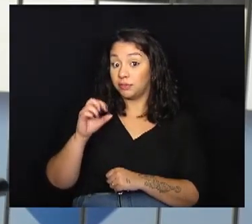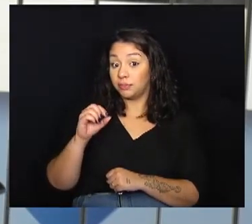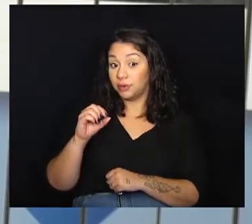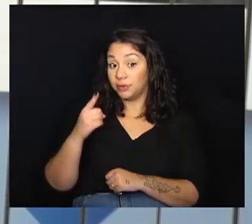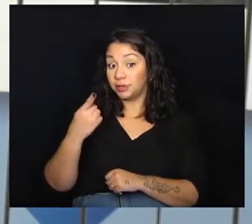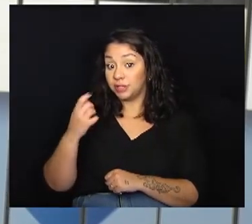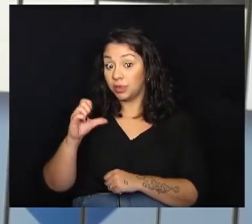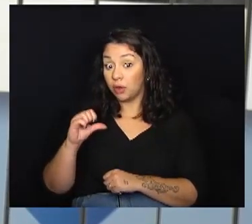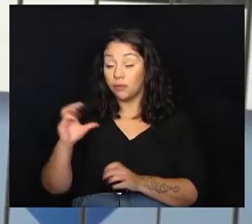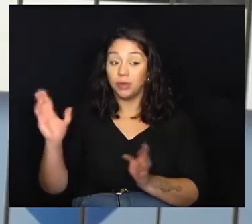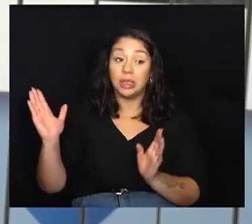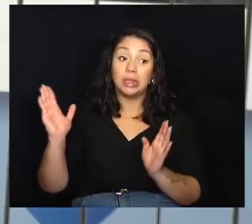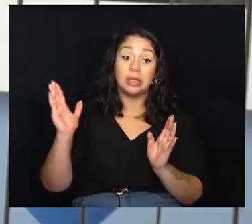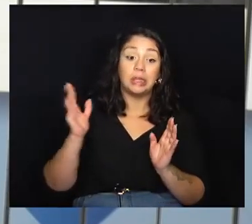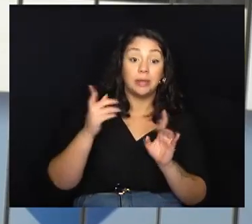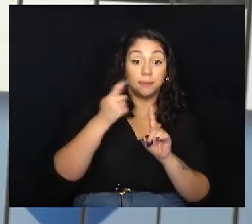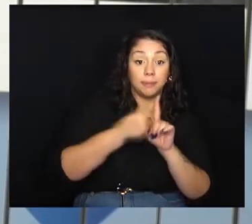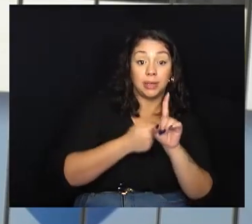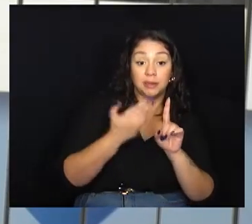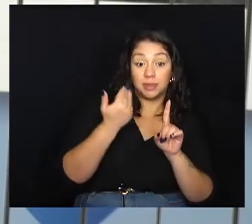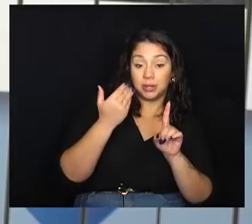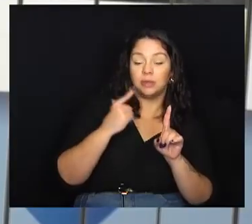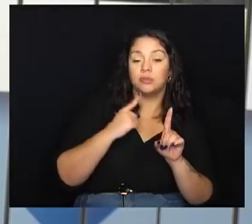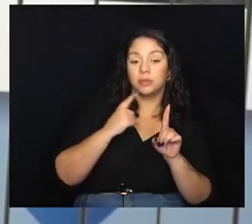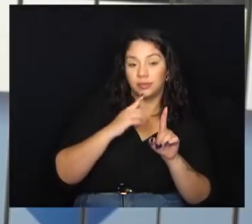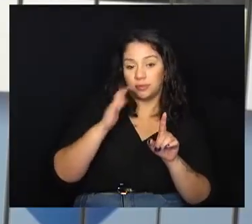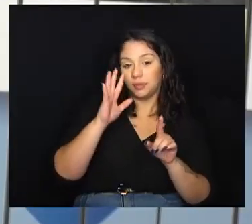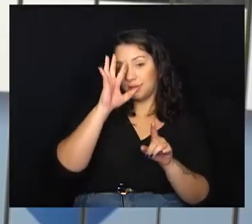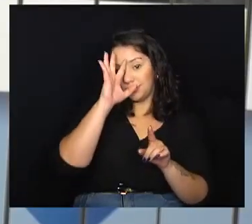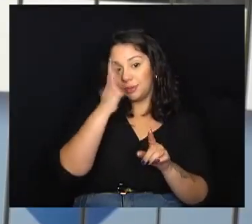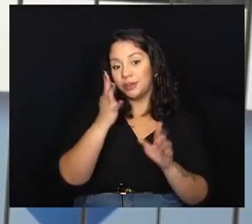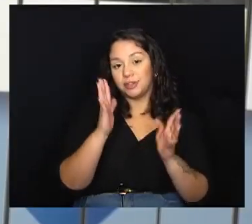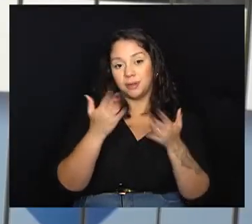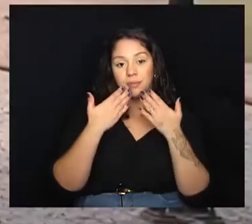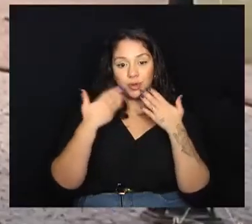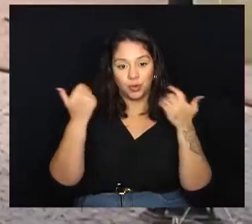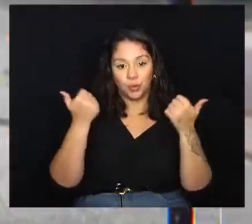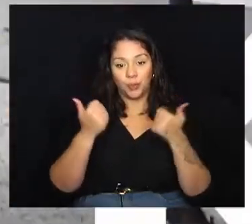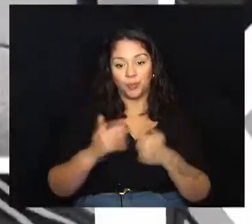já trouxe melhorias àquela população.